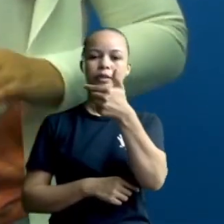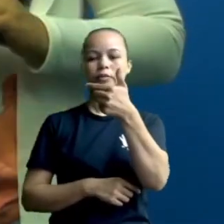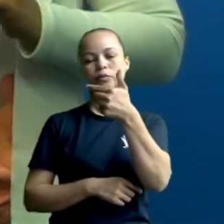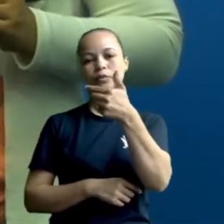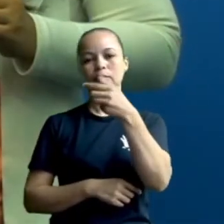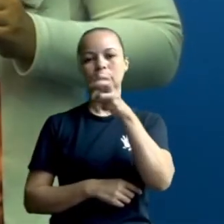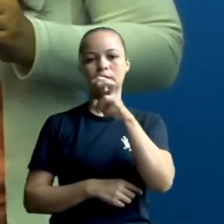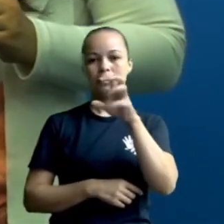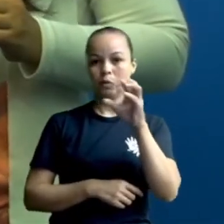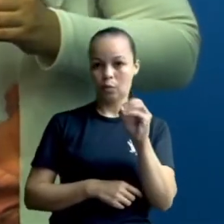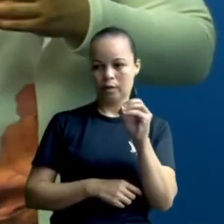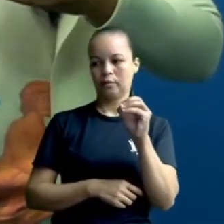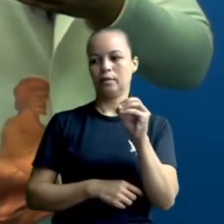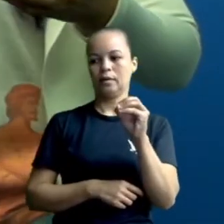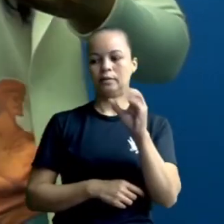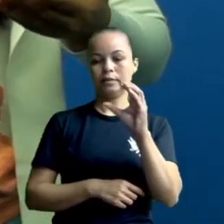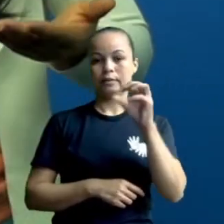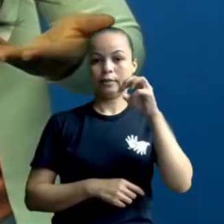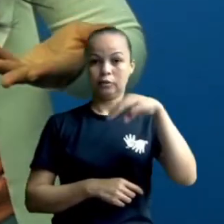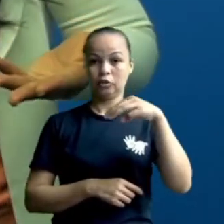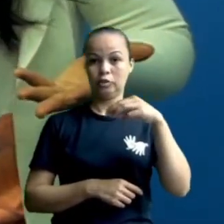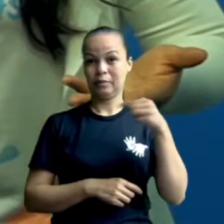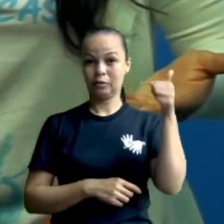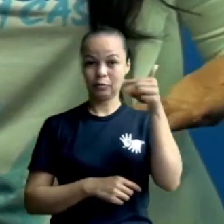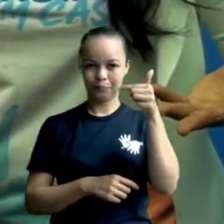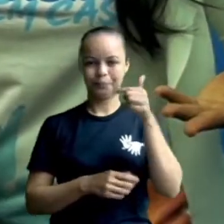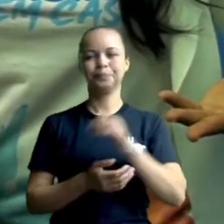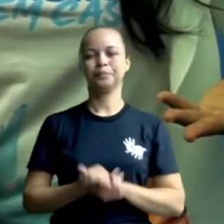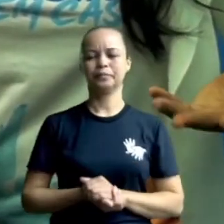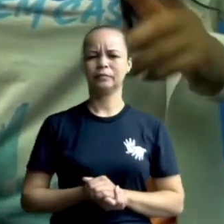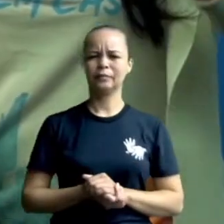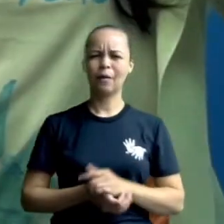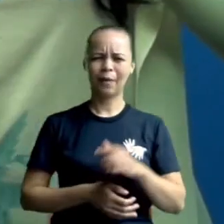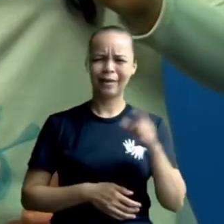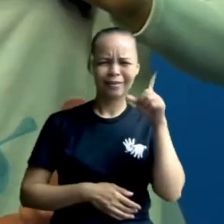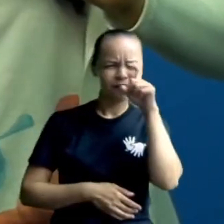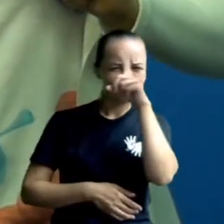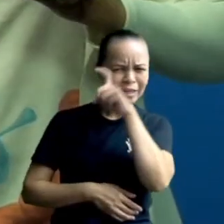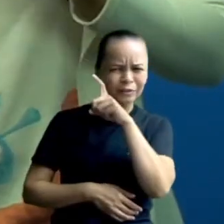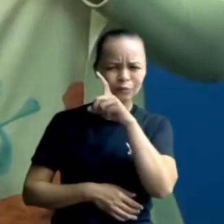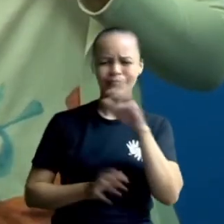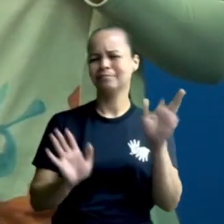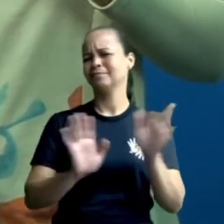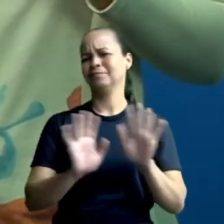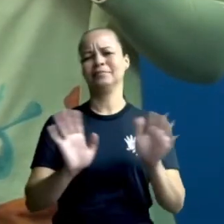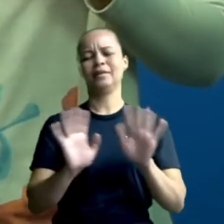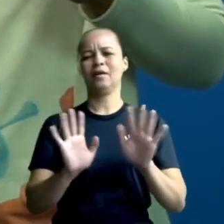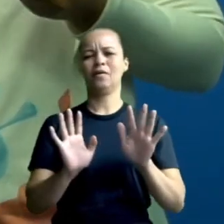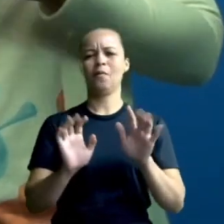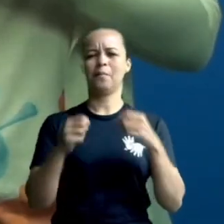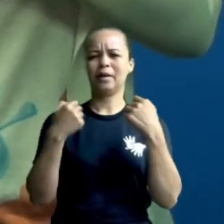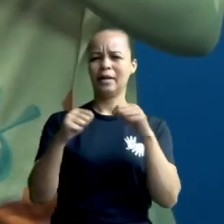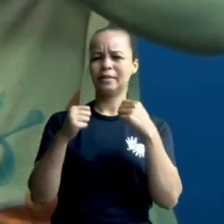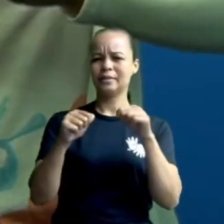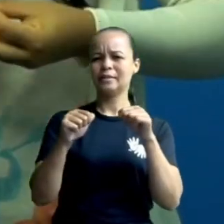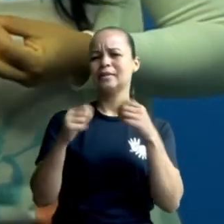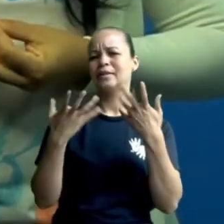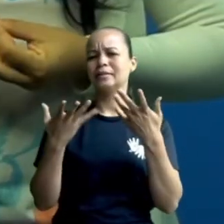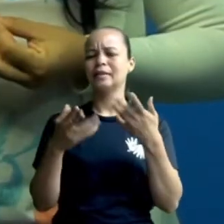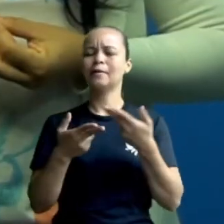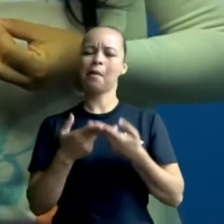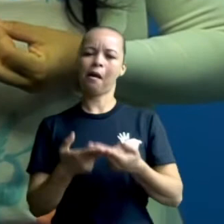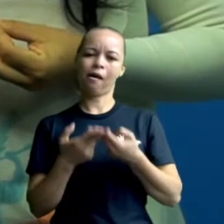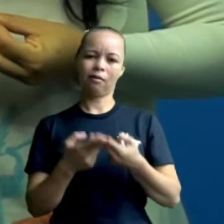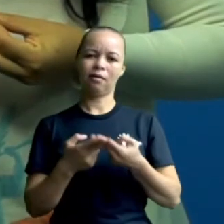2.250. Então, é tão difícil assim, gente? Não, basta ter só mais um pouquinho